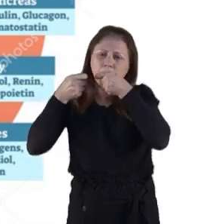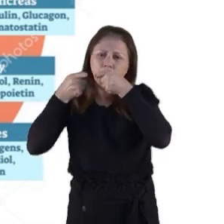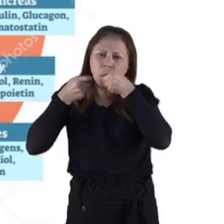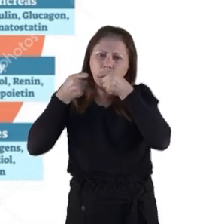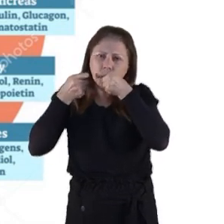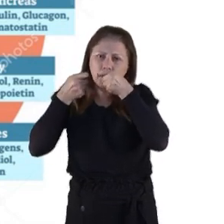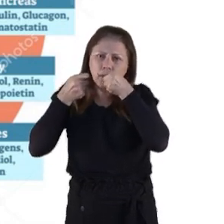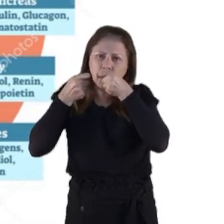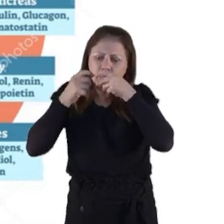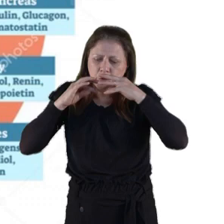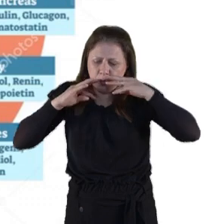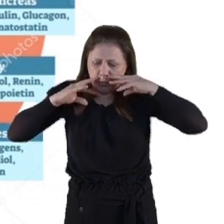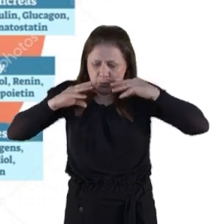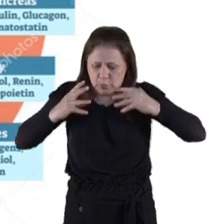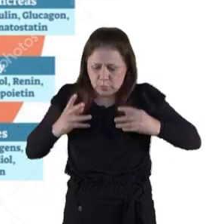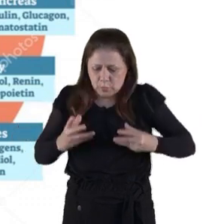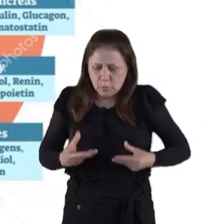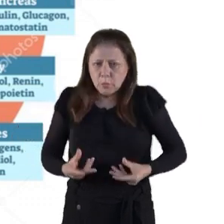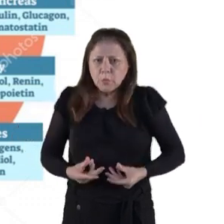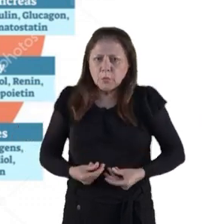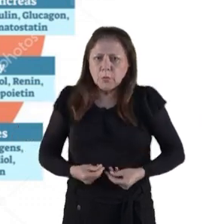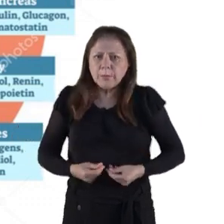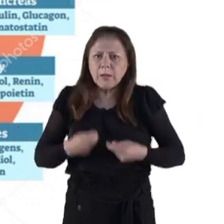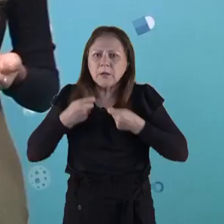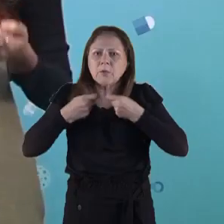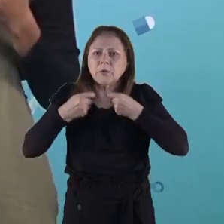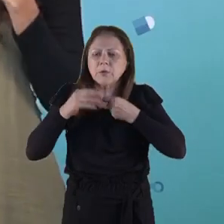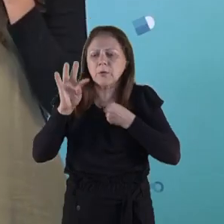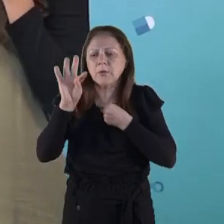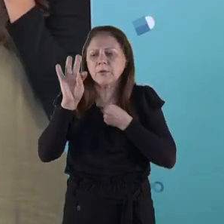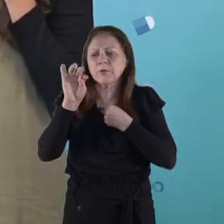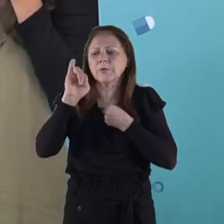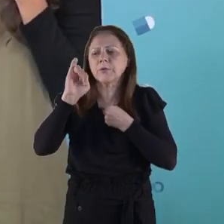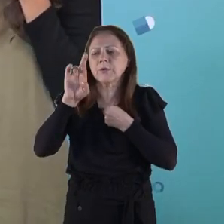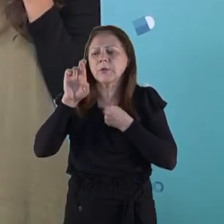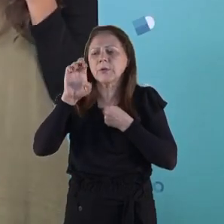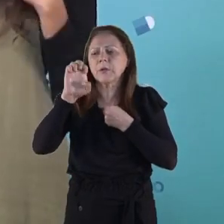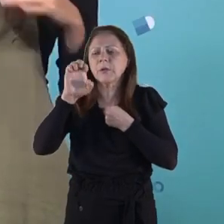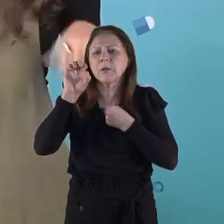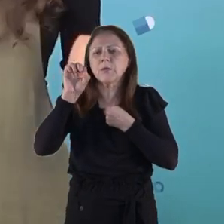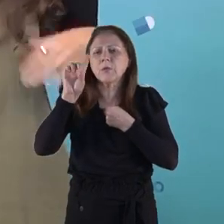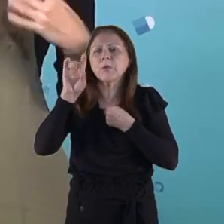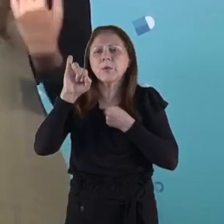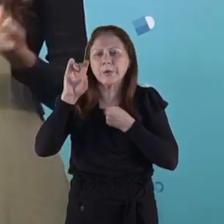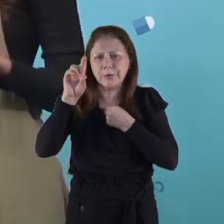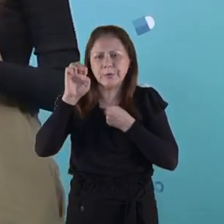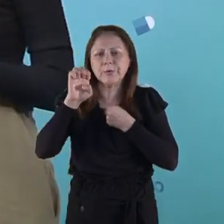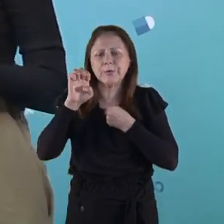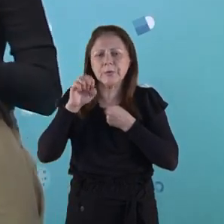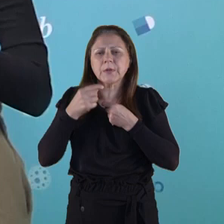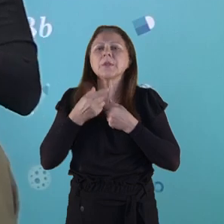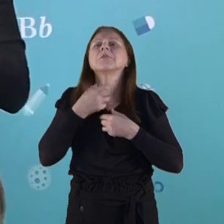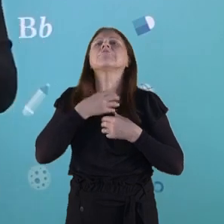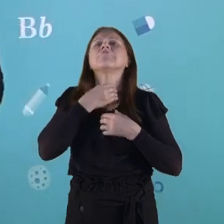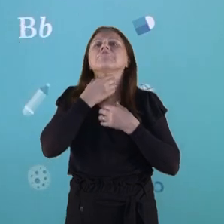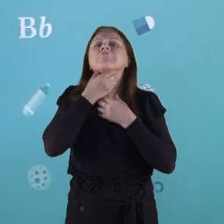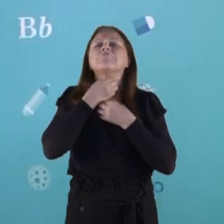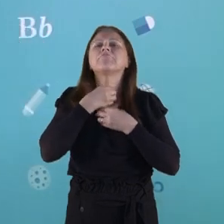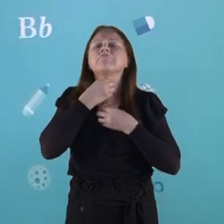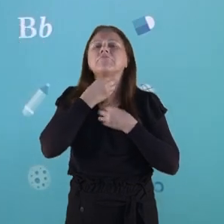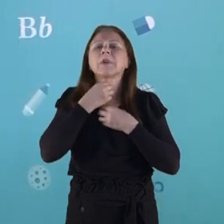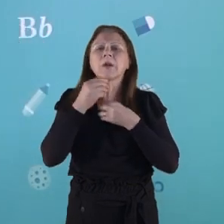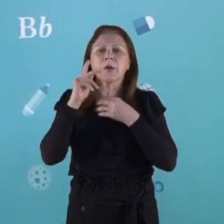as outras glândulas do nosso organismo, como por exemplo a tireoide, que é a glândula que está aqui no pescoço. O hipotálamo, que também está dentro